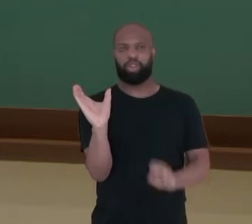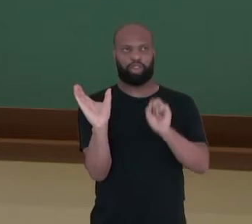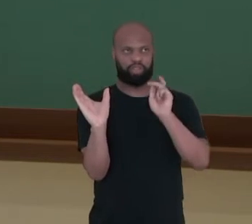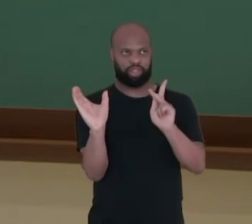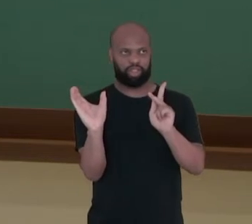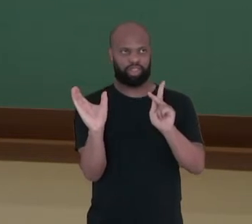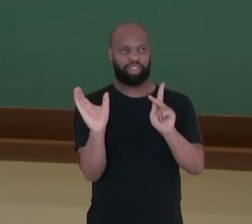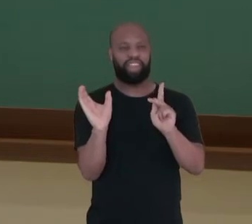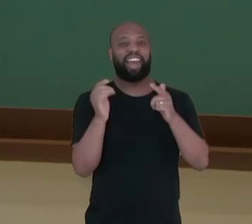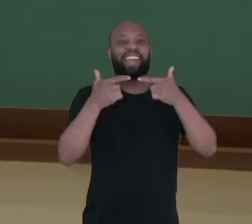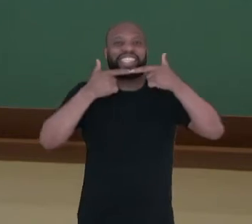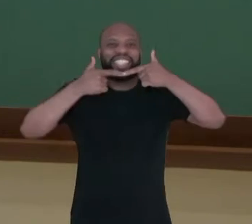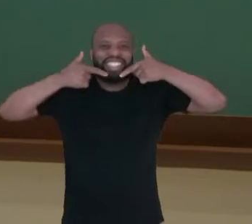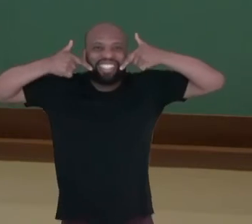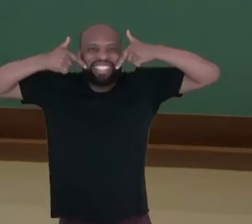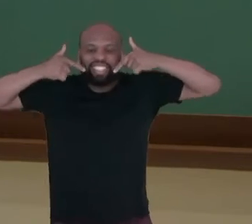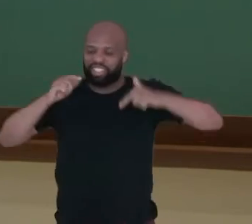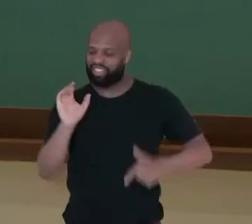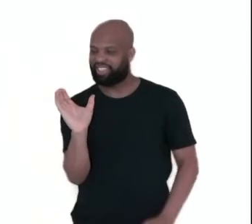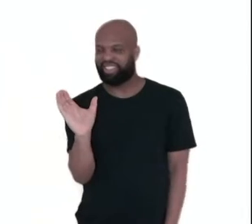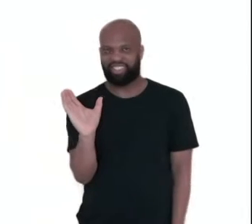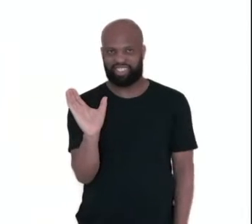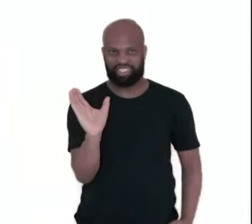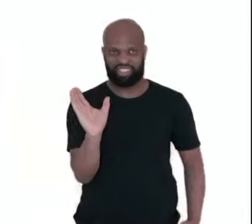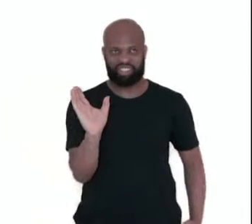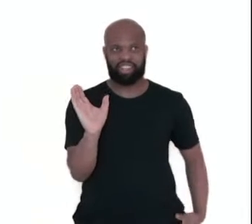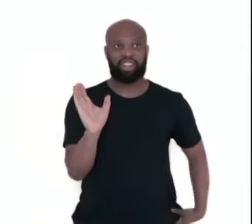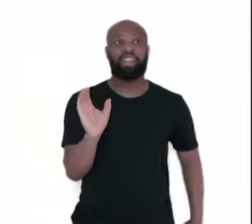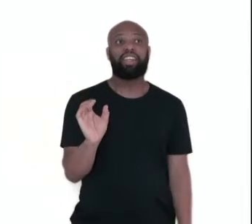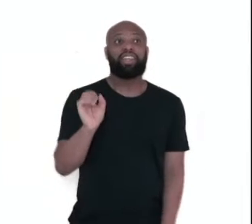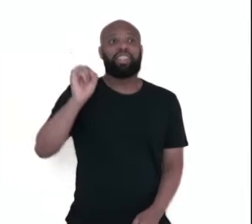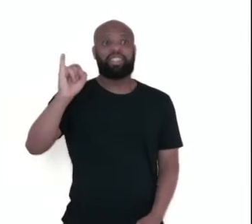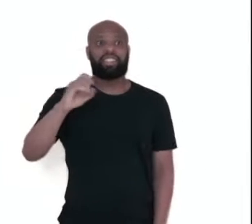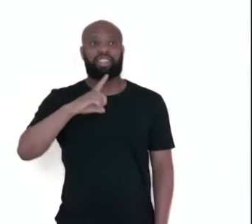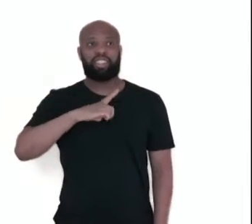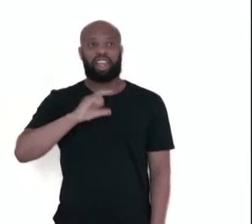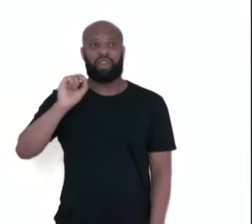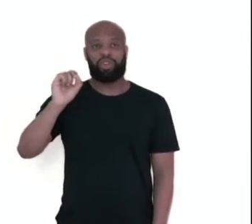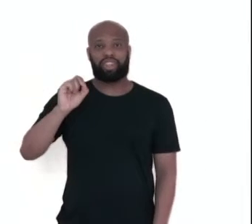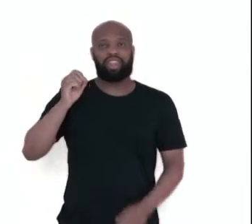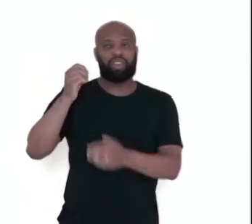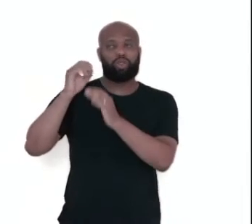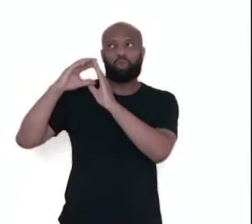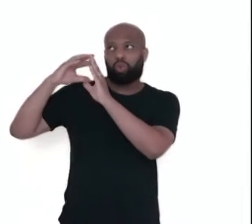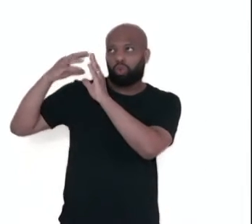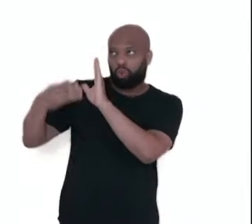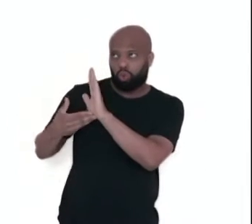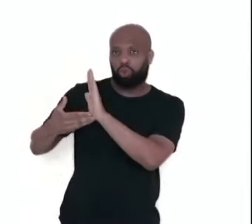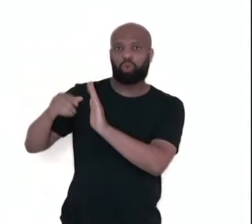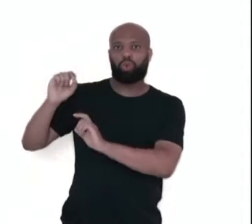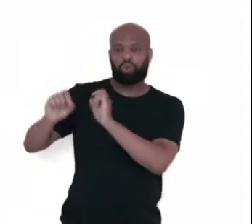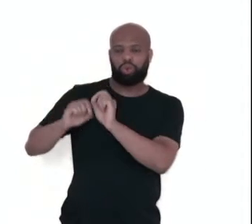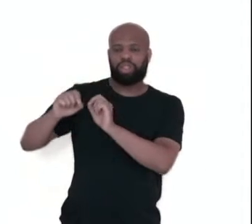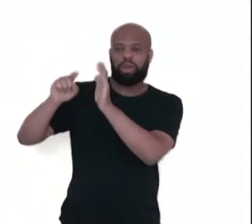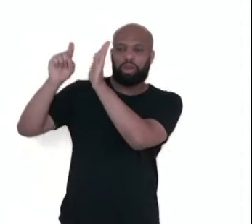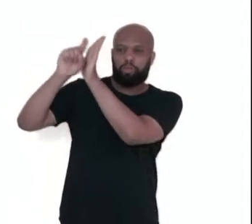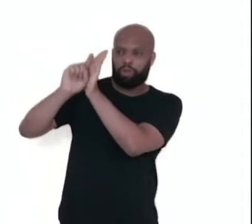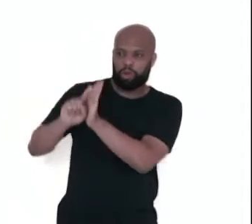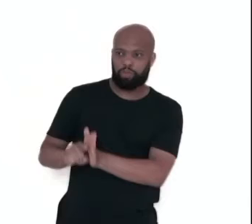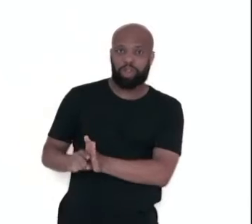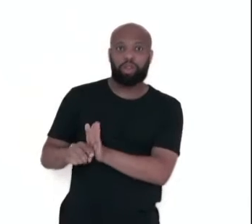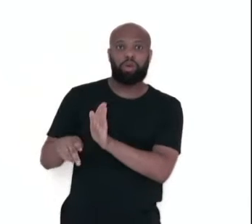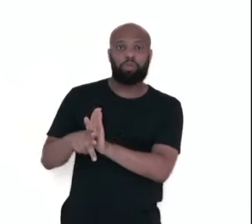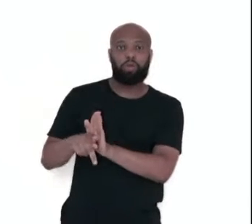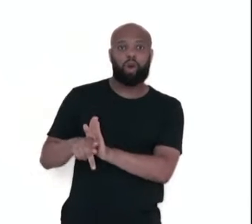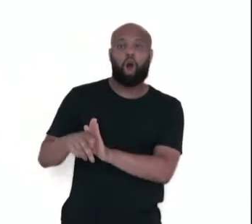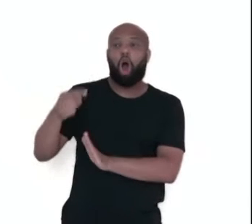É feliz, certo? Quando eu tenho essas equações, essas funções aqui, onde o A é negativo,